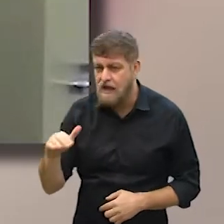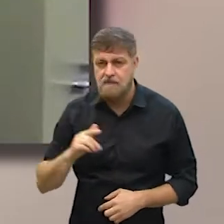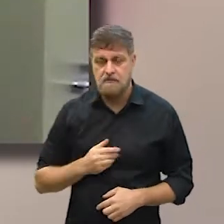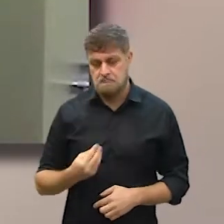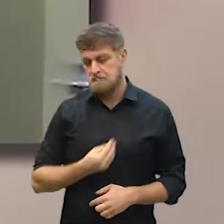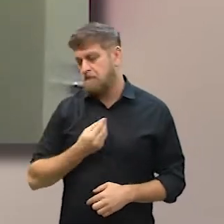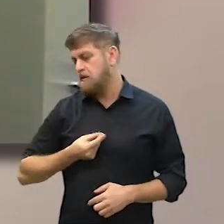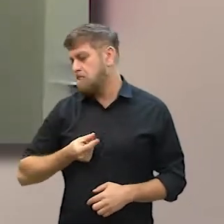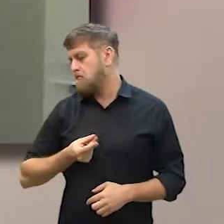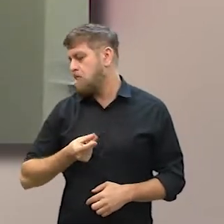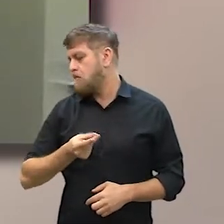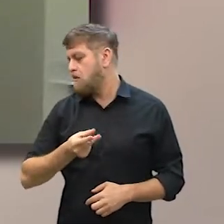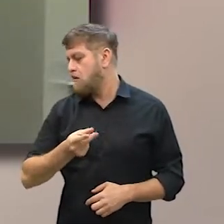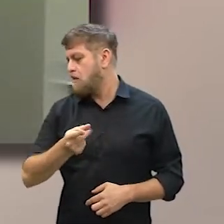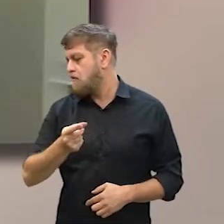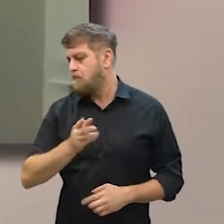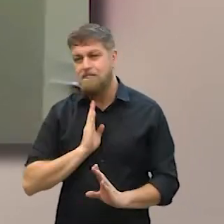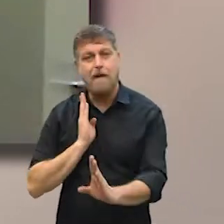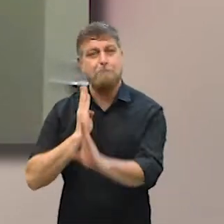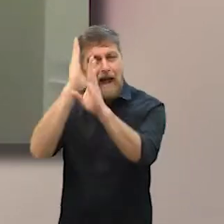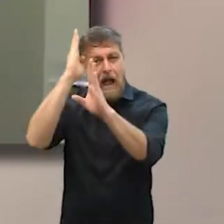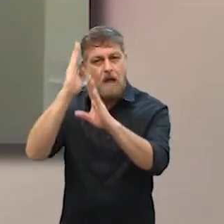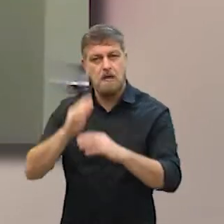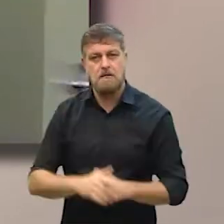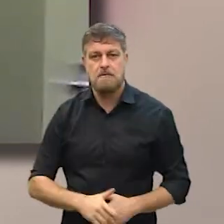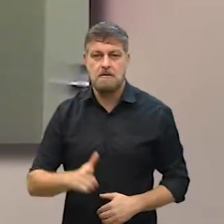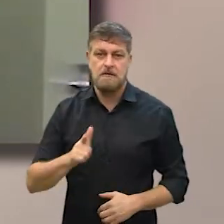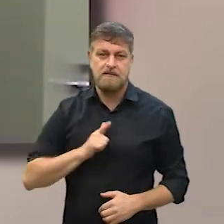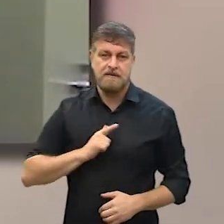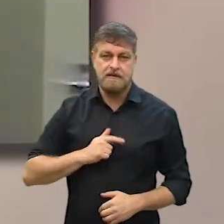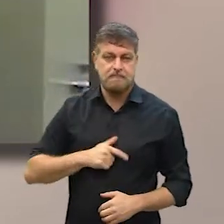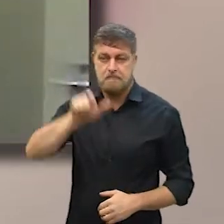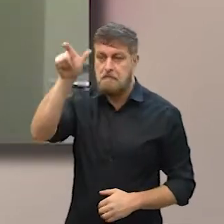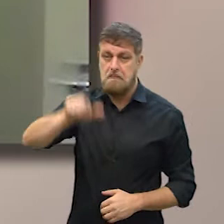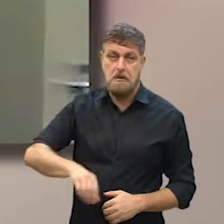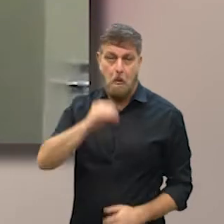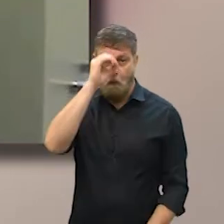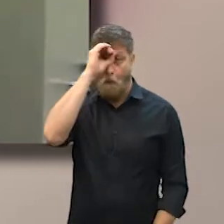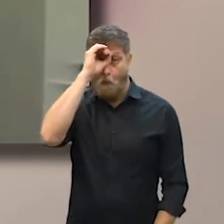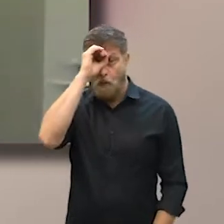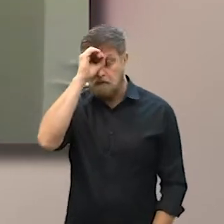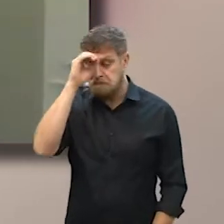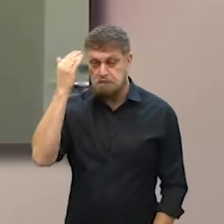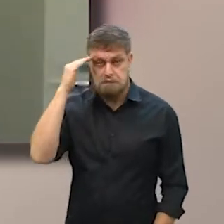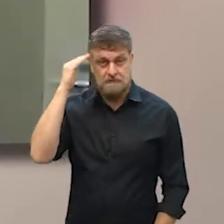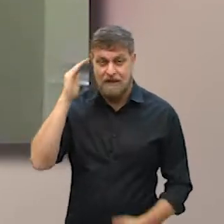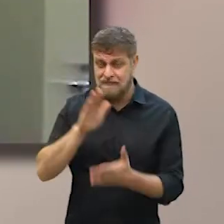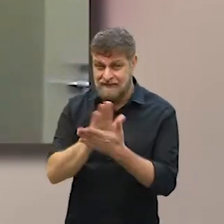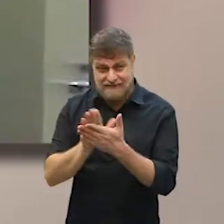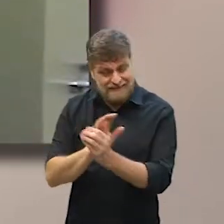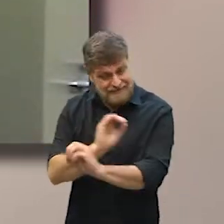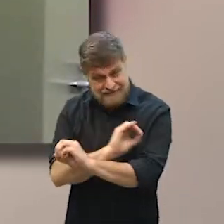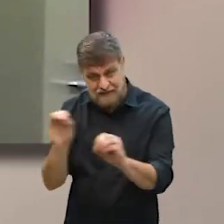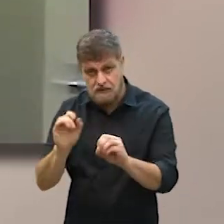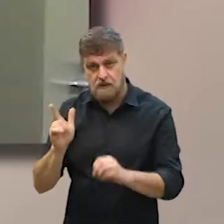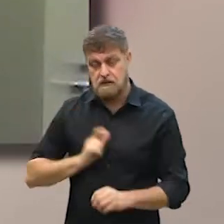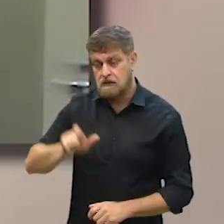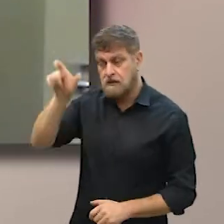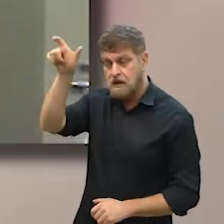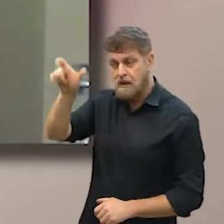leves né que às vezes passam até muitos anos até ser diagnosticado às vezes até nem nem recebe o diagnóstico